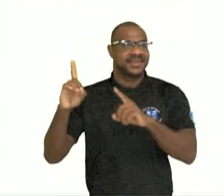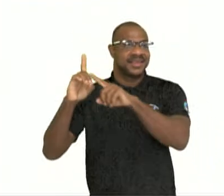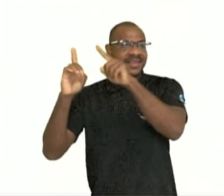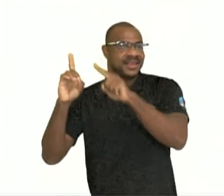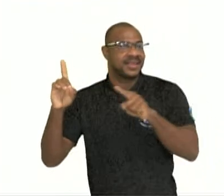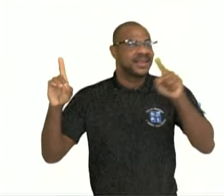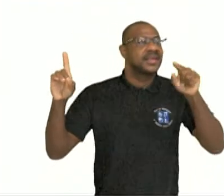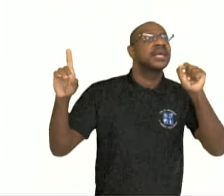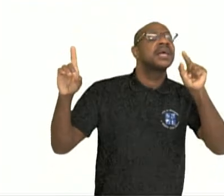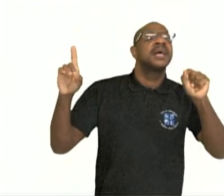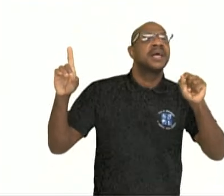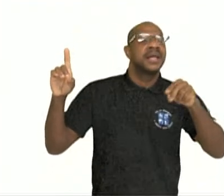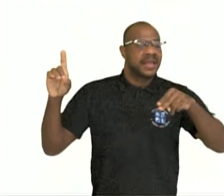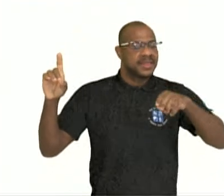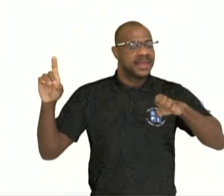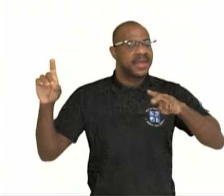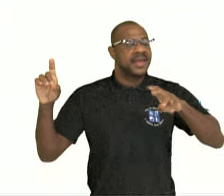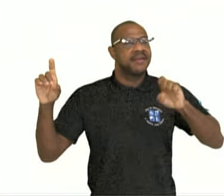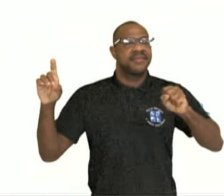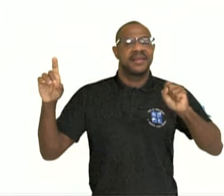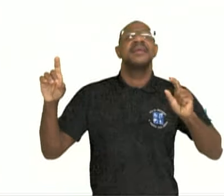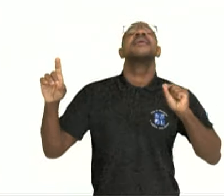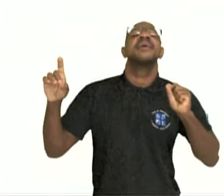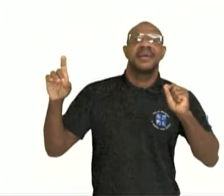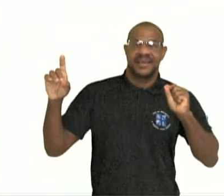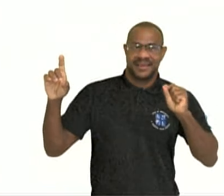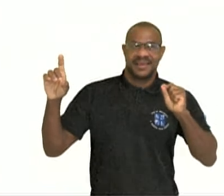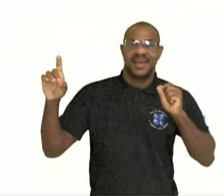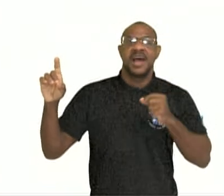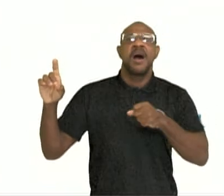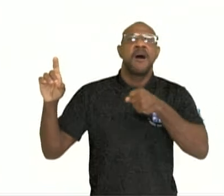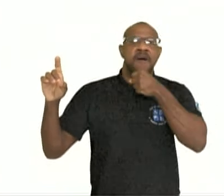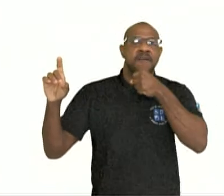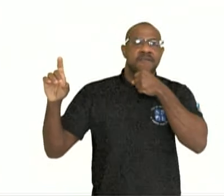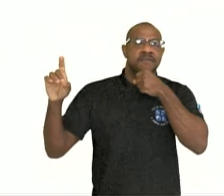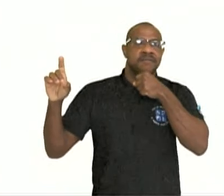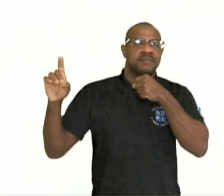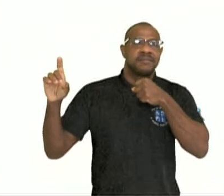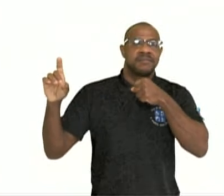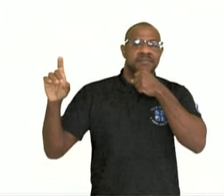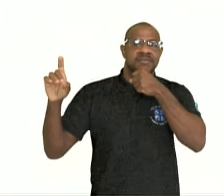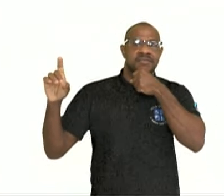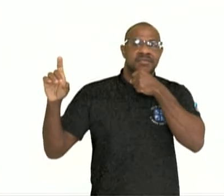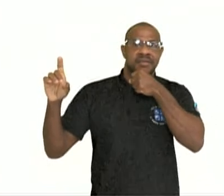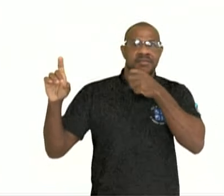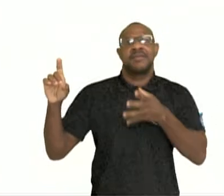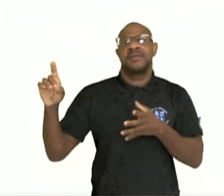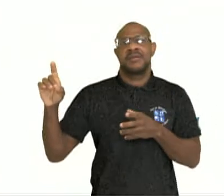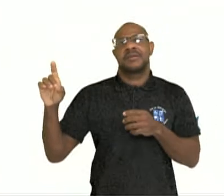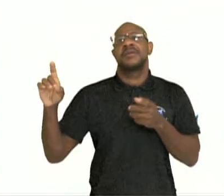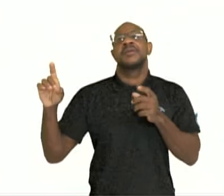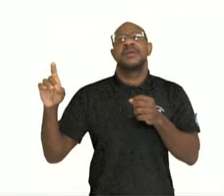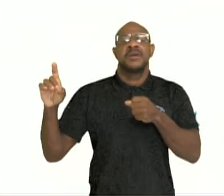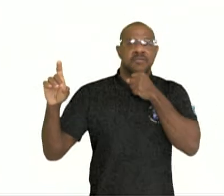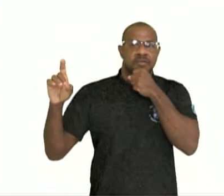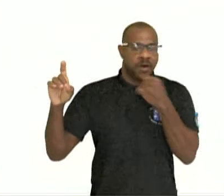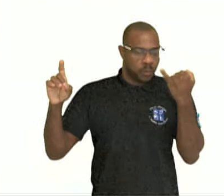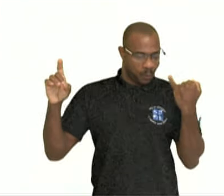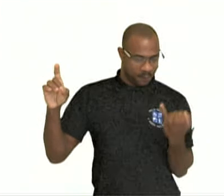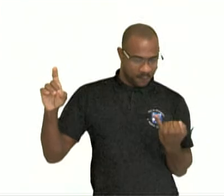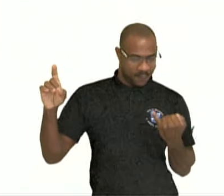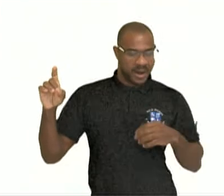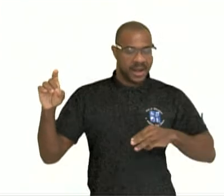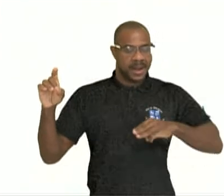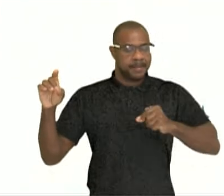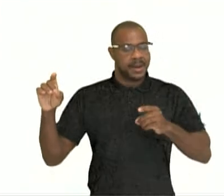Nieves? Quem que é Dona Neves? A abuela de Dom Ramon, a avó do seu Madruga. Letra A, quem é Dom Ramon?